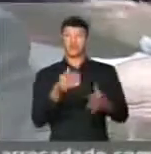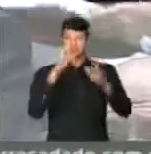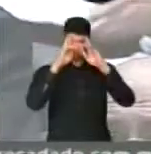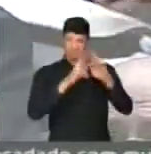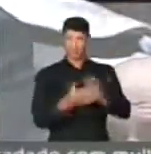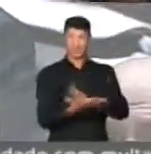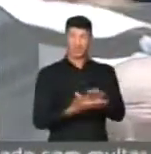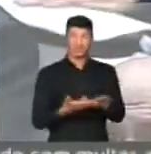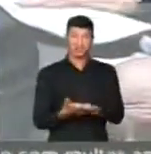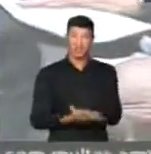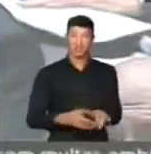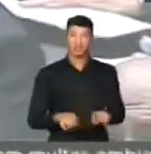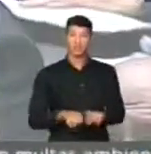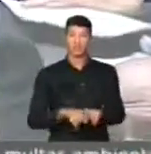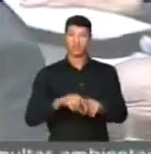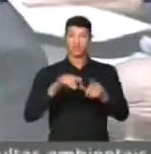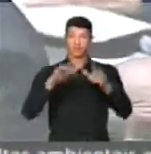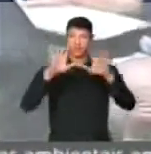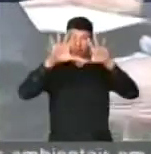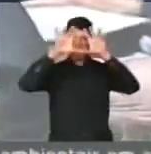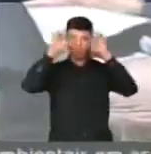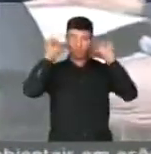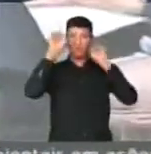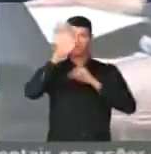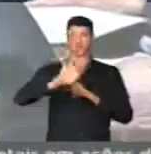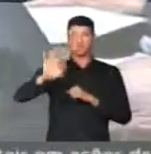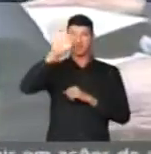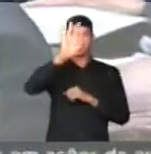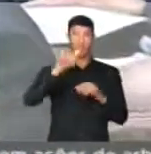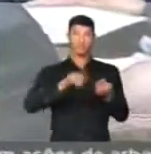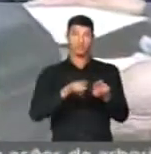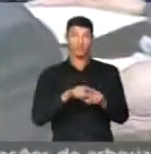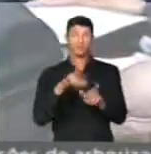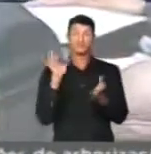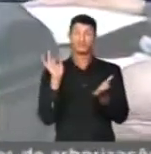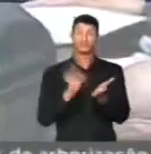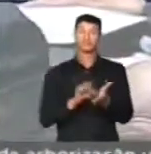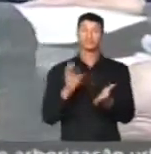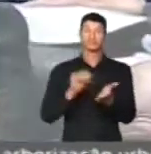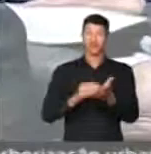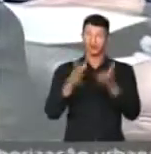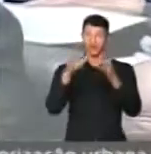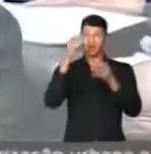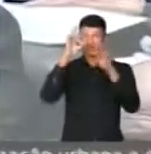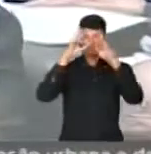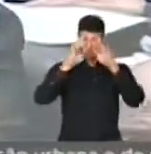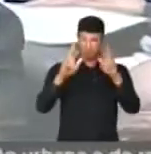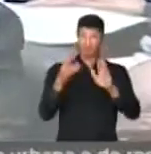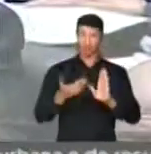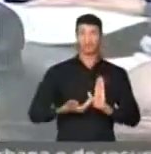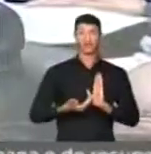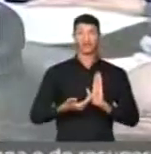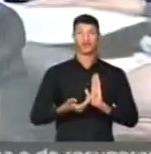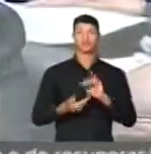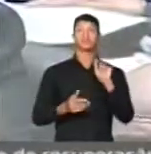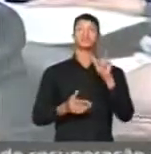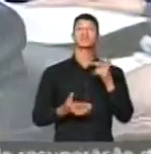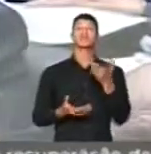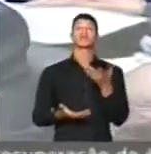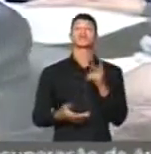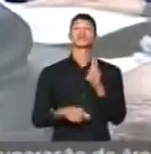aberto e franco ao Supremo Tribunal Federal e, obviamente, um desrespeito a essa casa. Quem quer